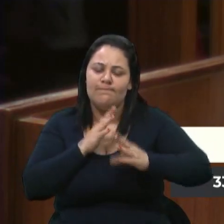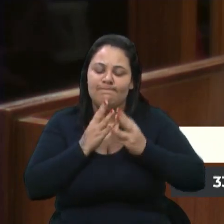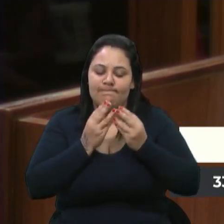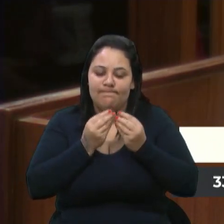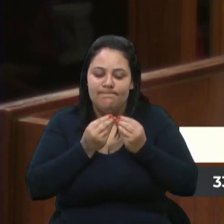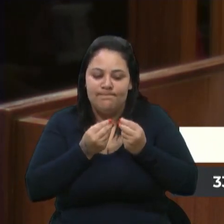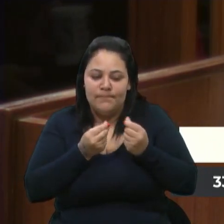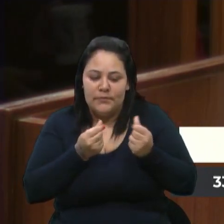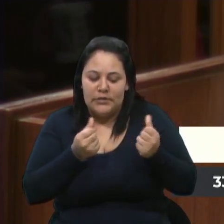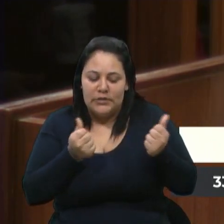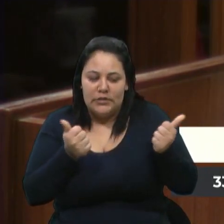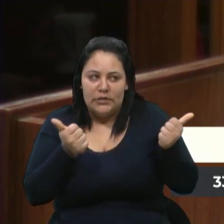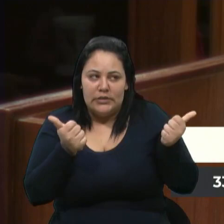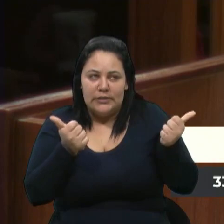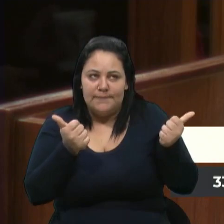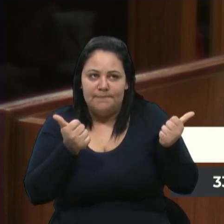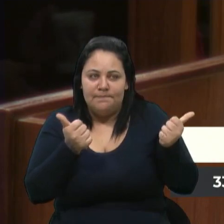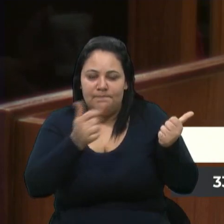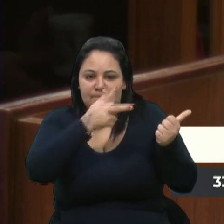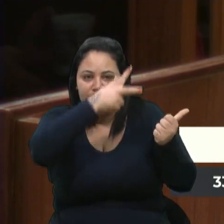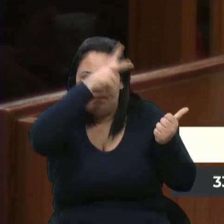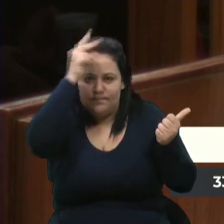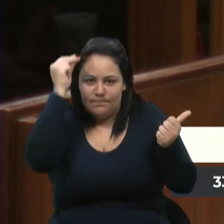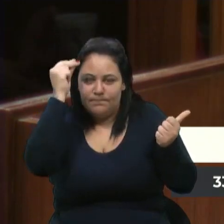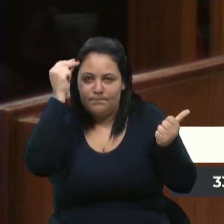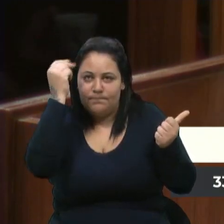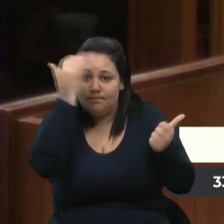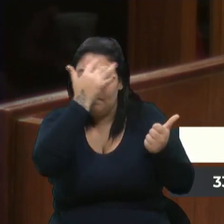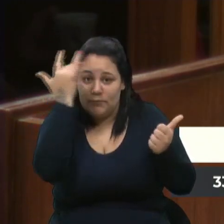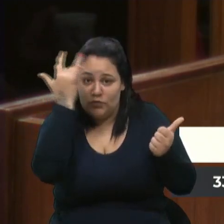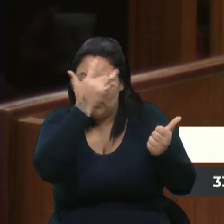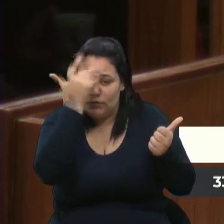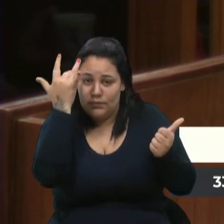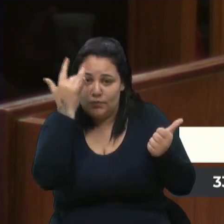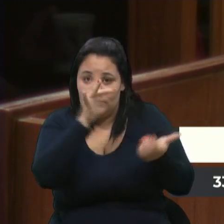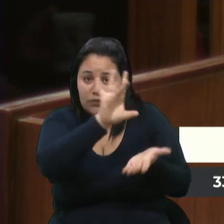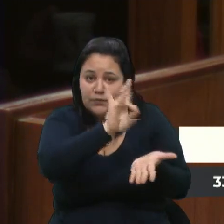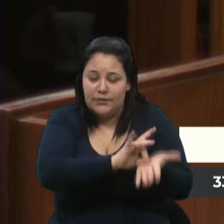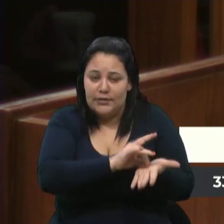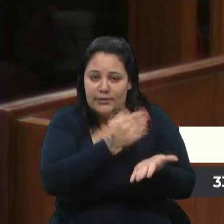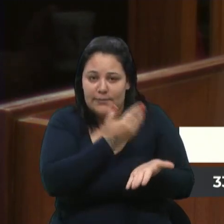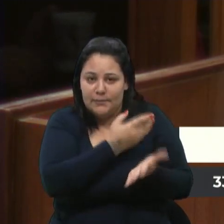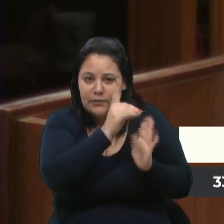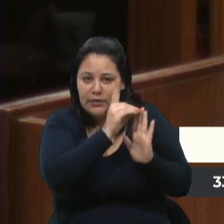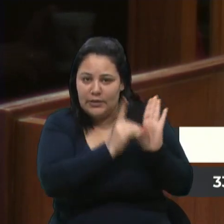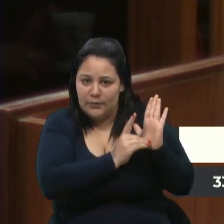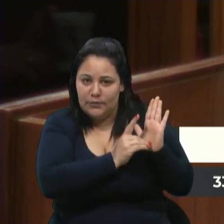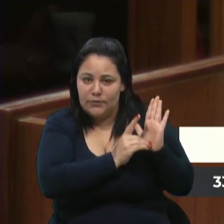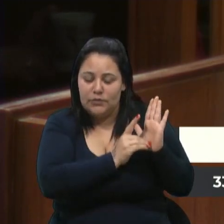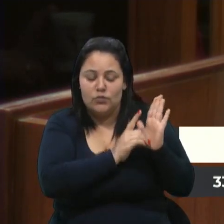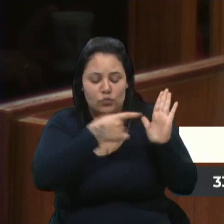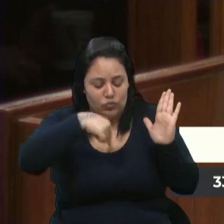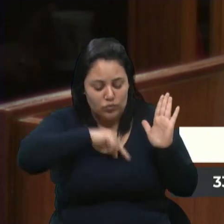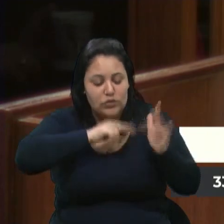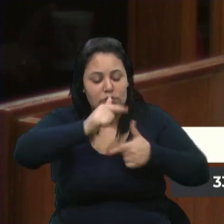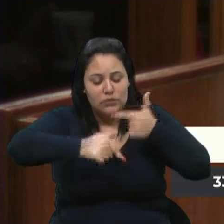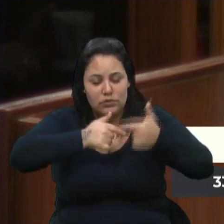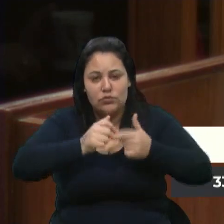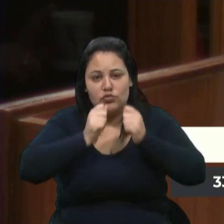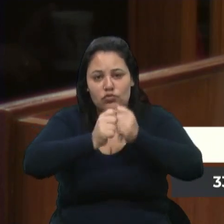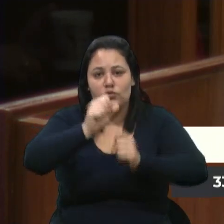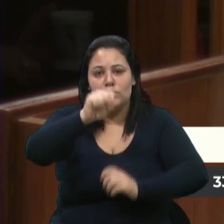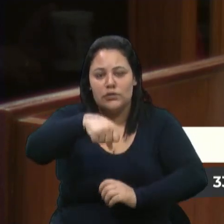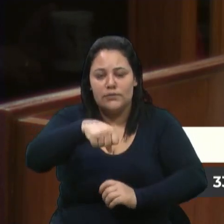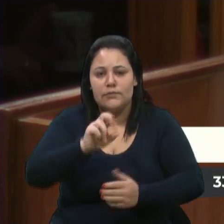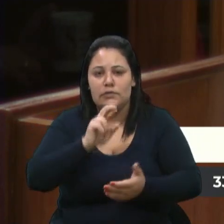sensibilidade do prefeito municipal da concretização disso. Então, nós trabalhamos juntos e